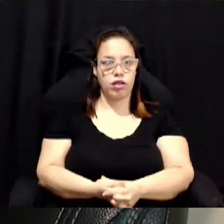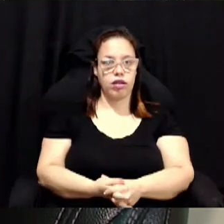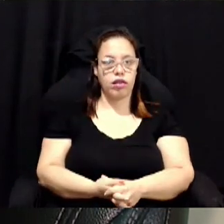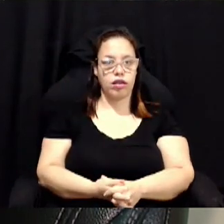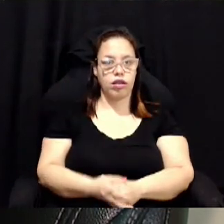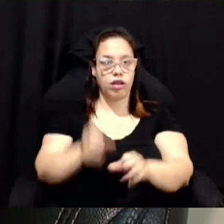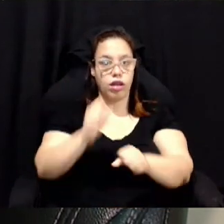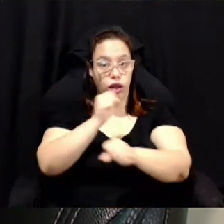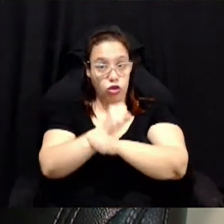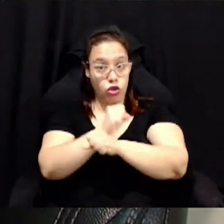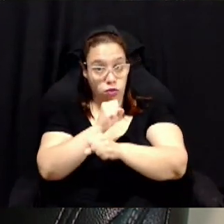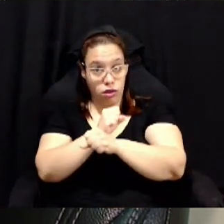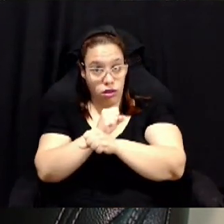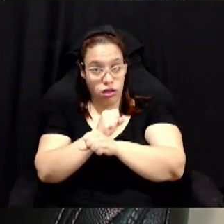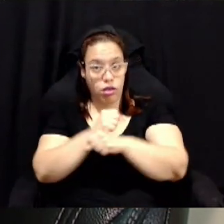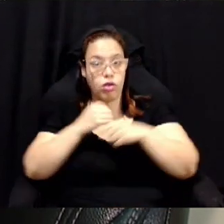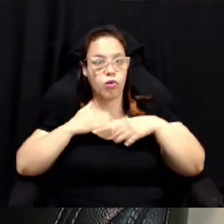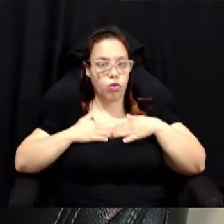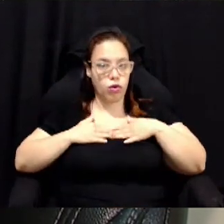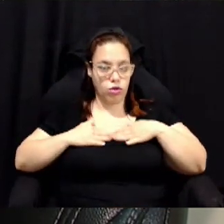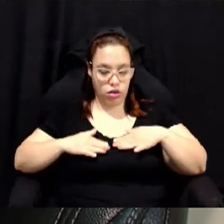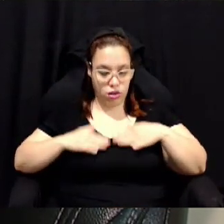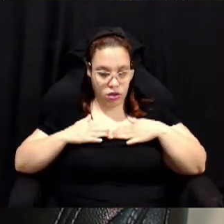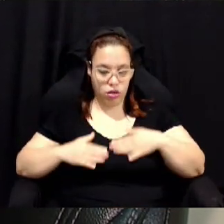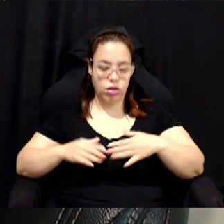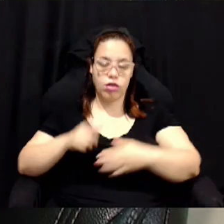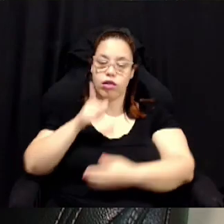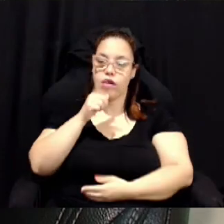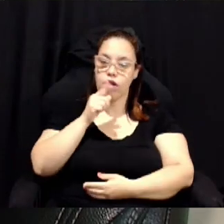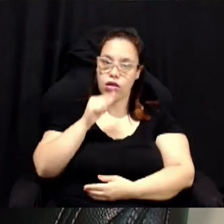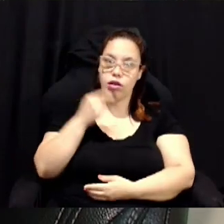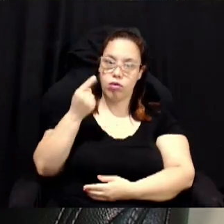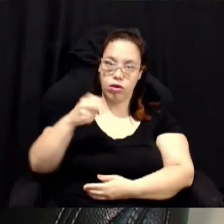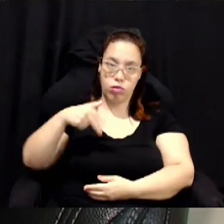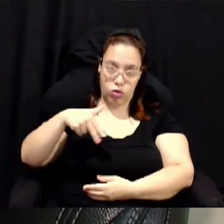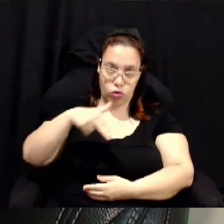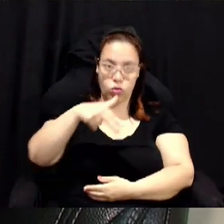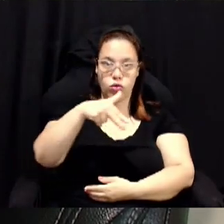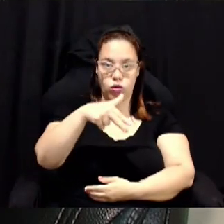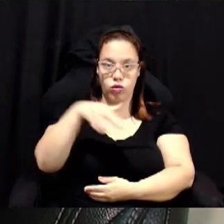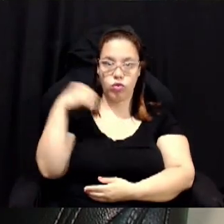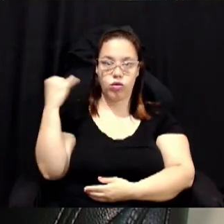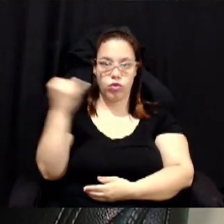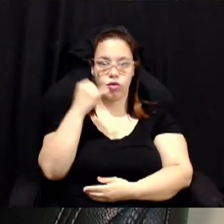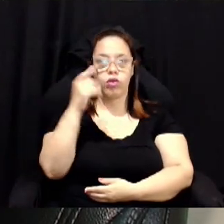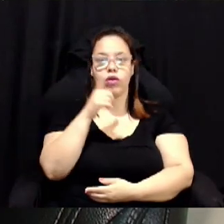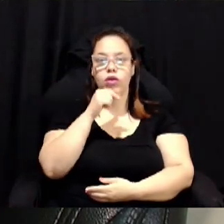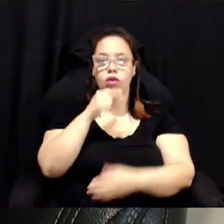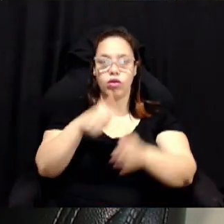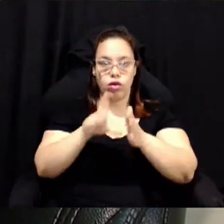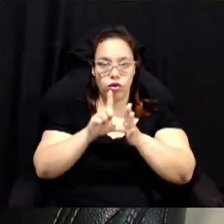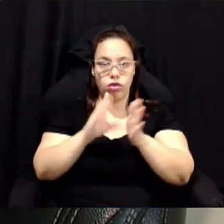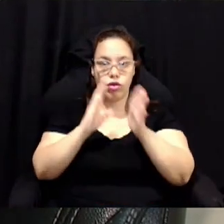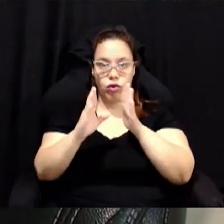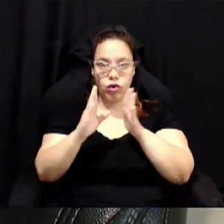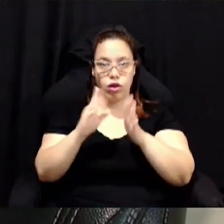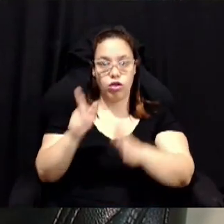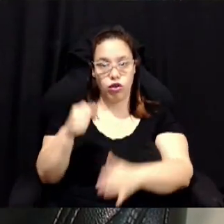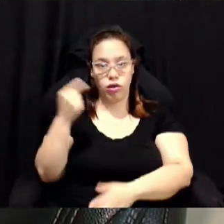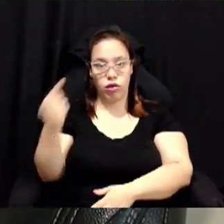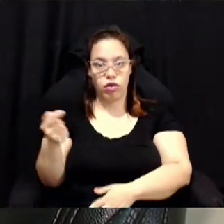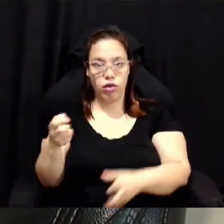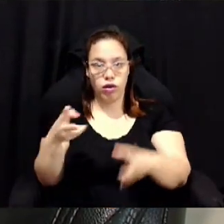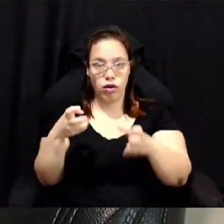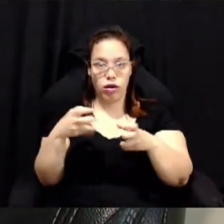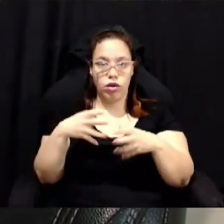parar, descansar um pouco, dar uma aguinha para depois continuar. É importante hidratar antes, durante e depois. Então, percebeu essa respiração